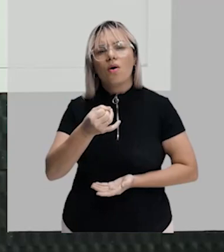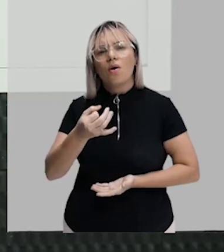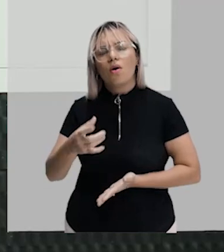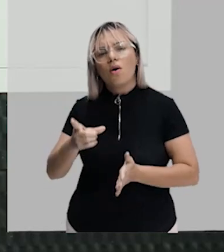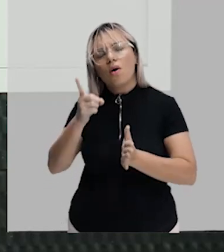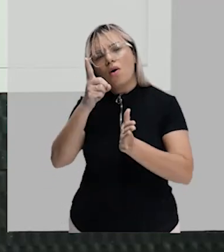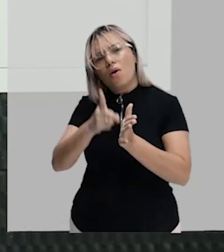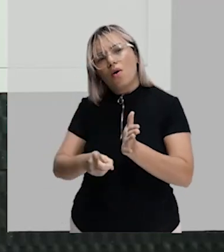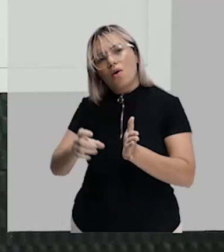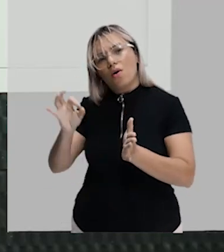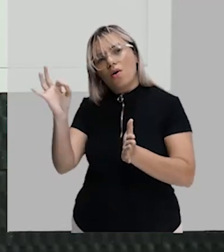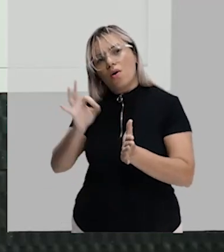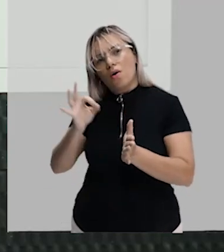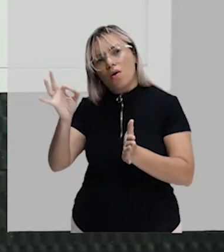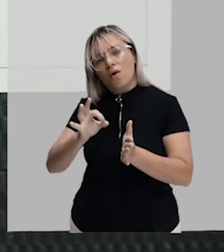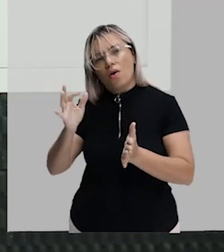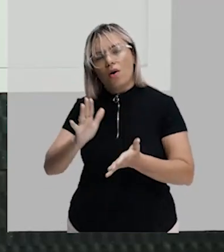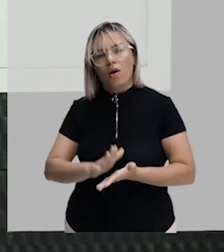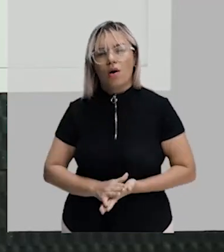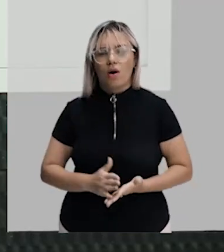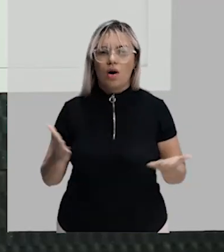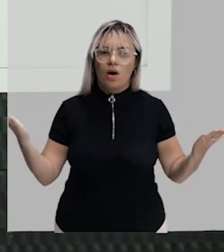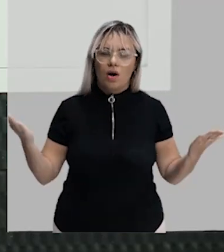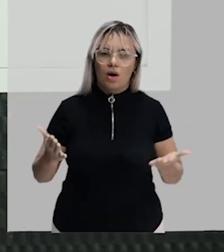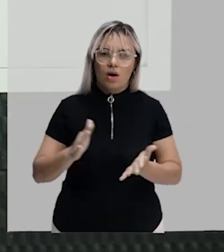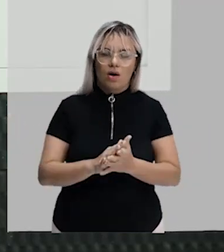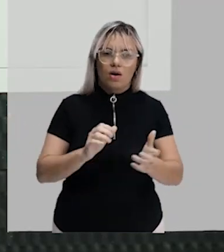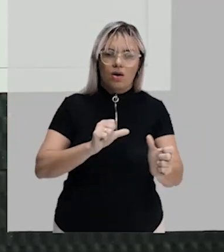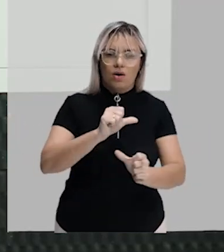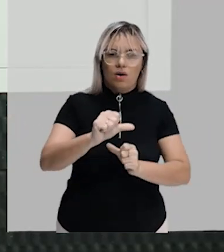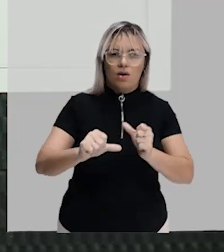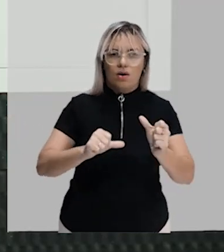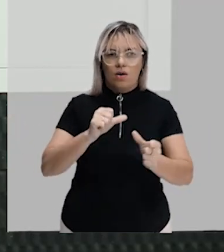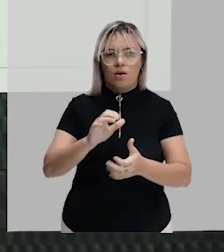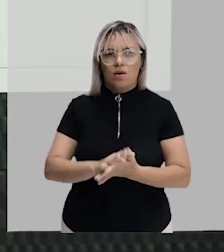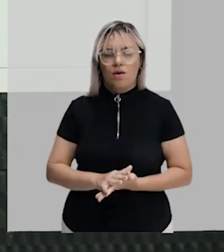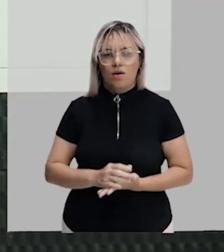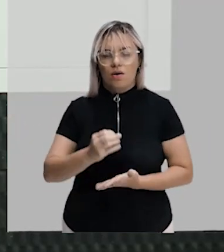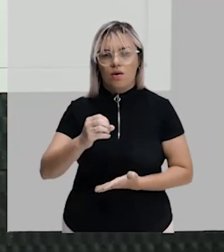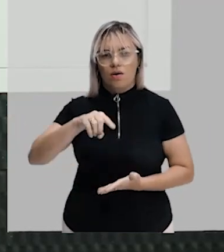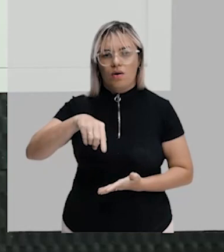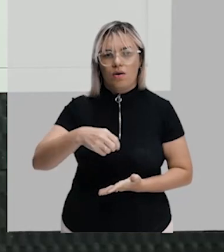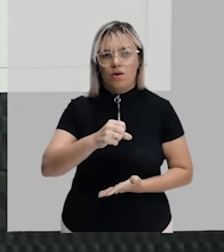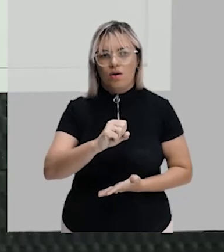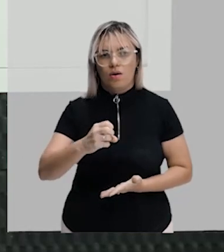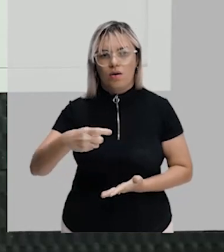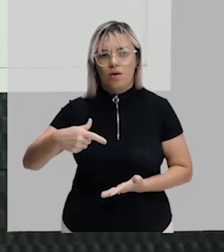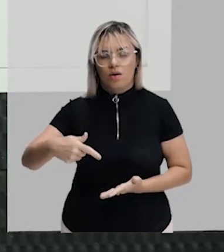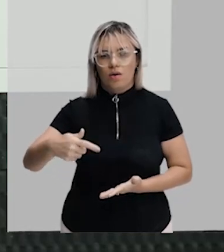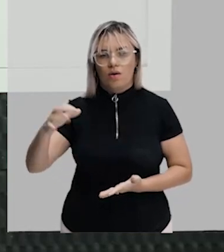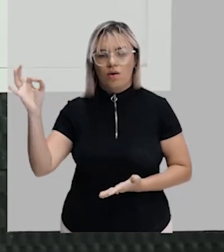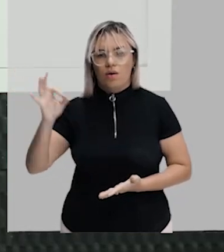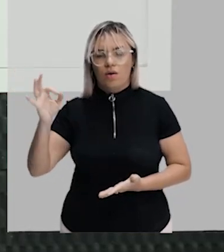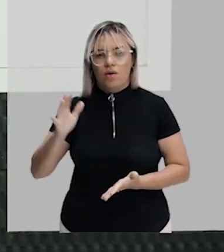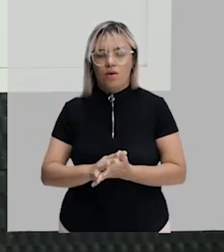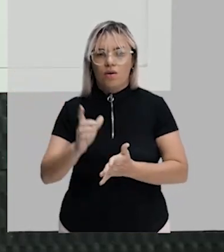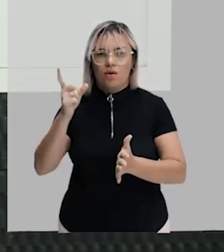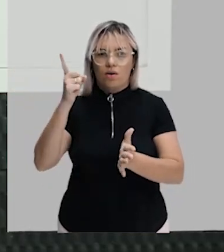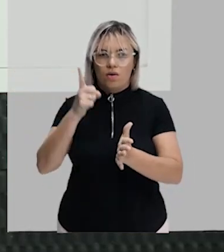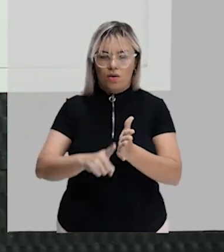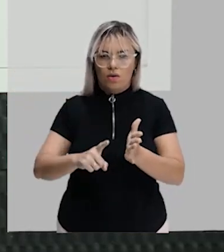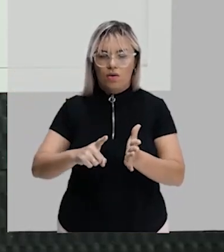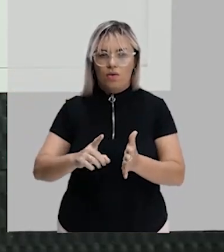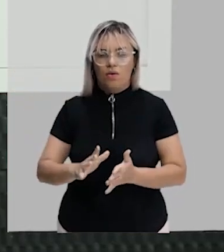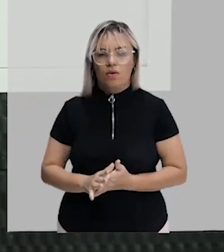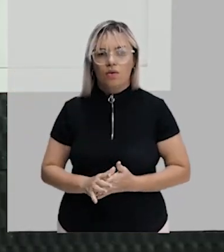desconto percentual? Galera, é só você transformar esse 0,87 em porcentagem e descontar ele do